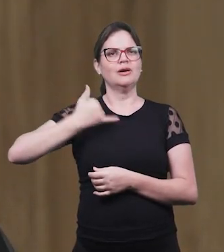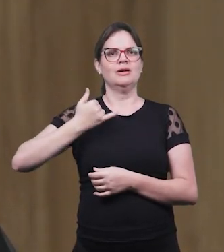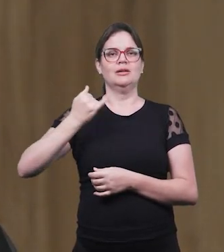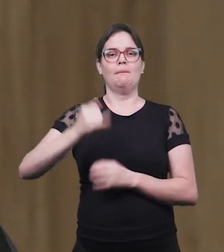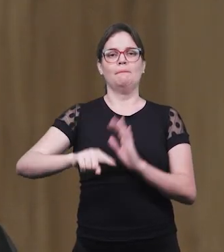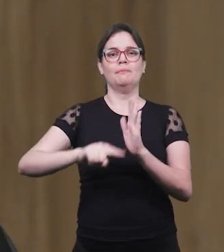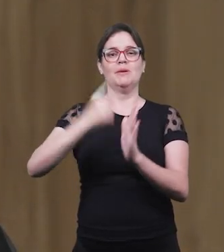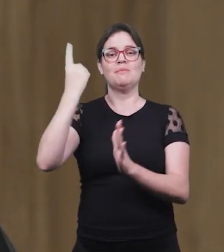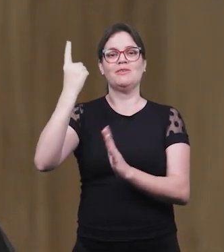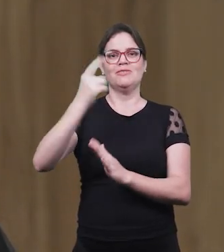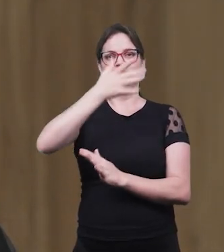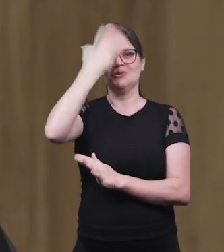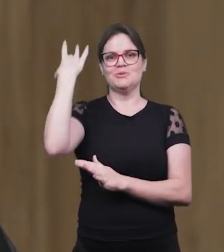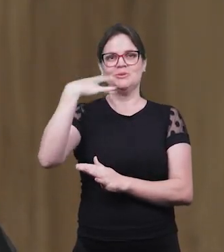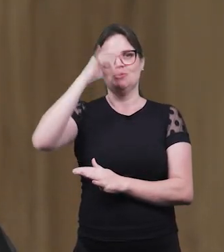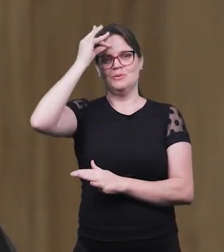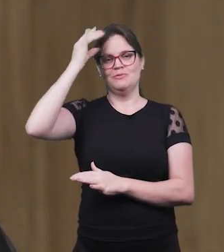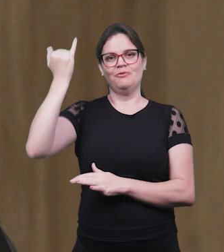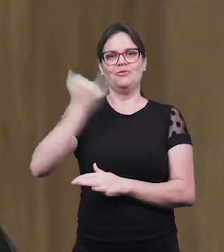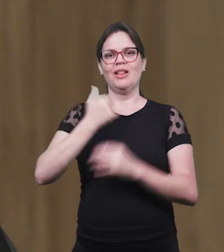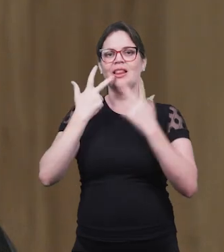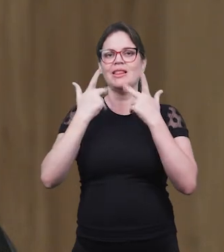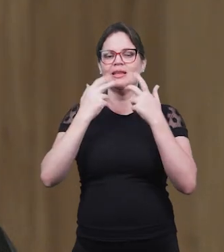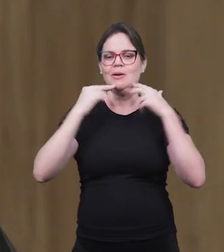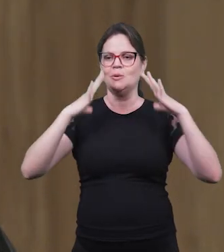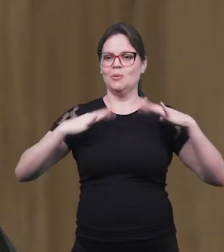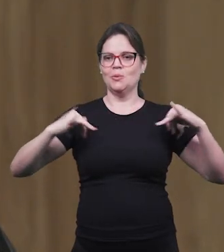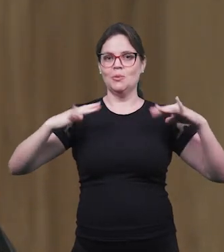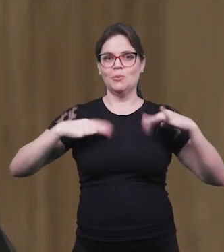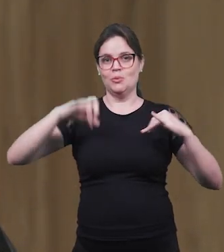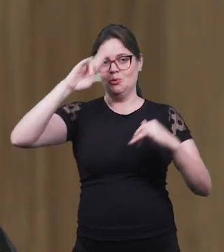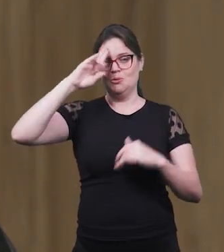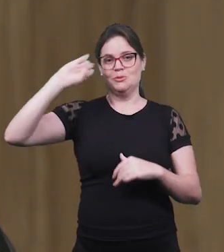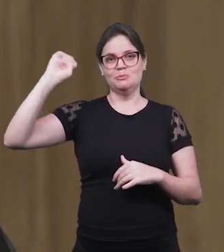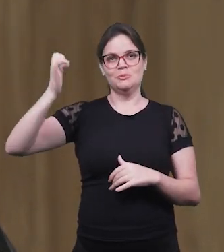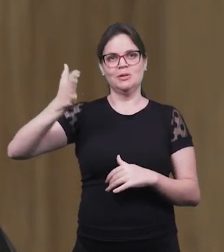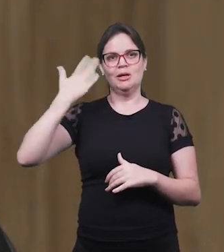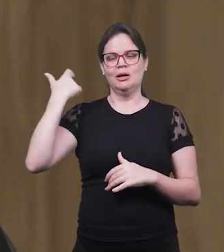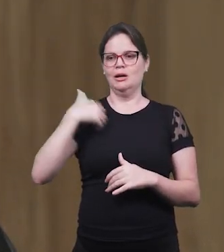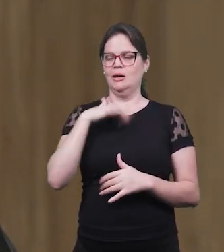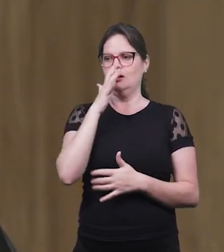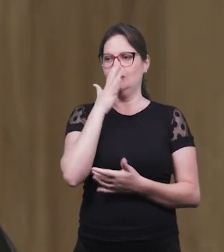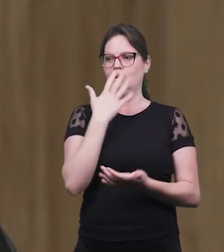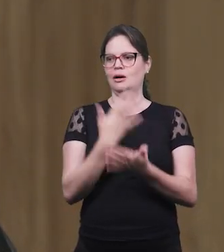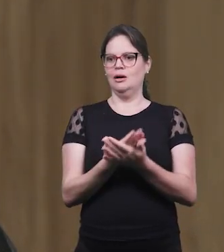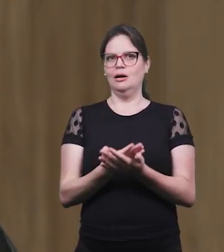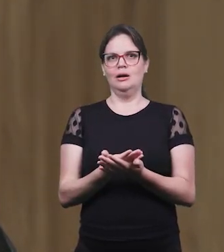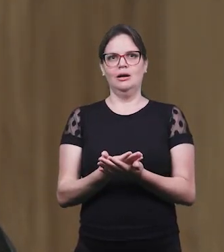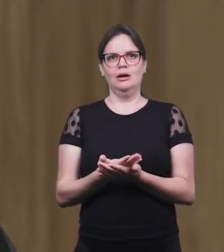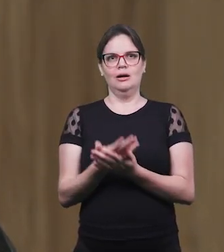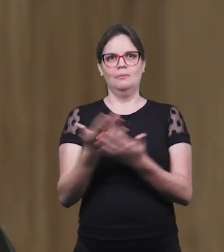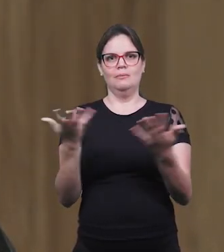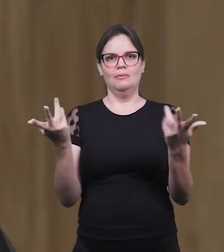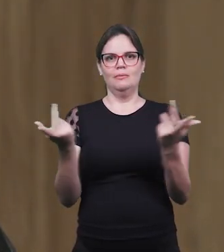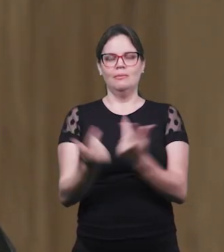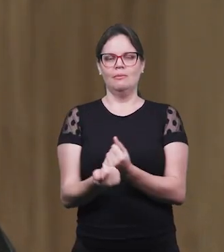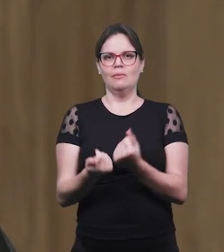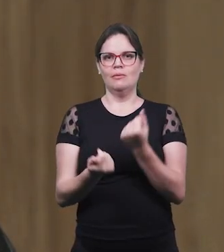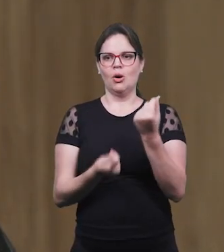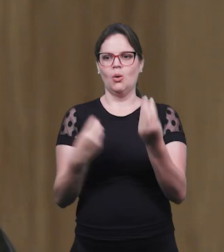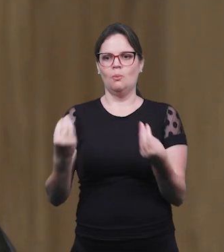que nós ouvimos o Senhor falar, interpretação em línguas, eu fiquei assim perplexa, né? Eu fiquei assim